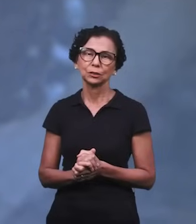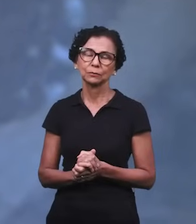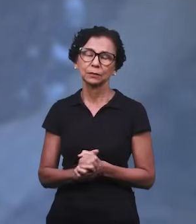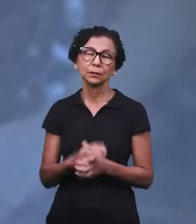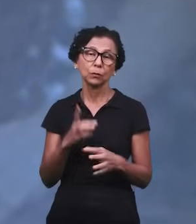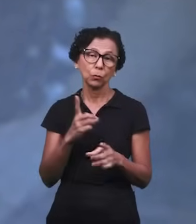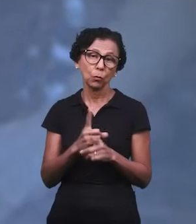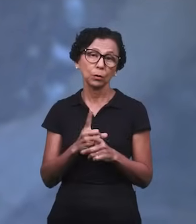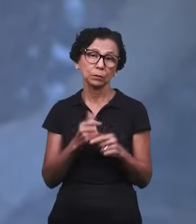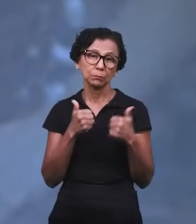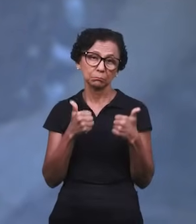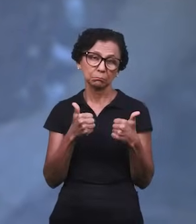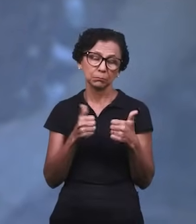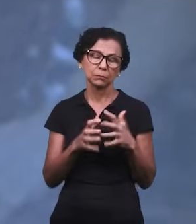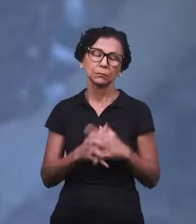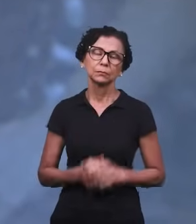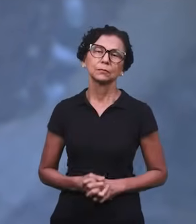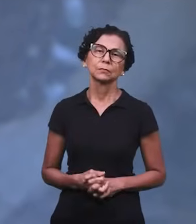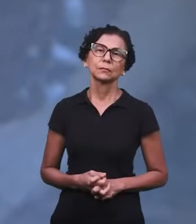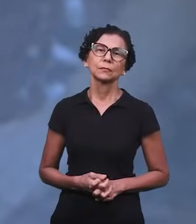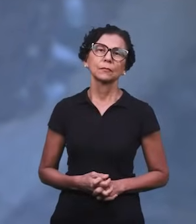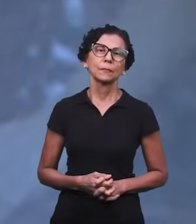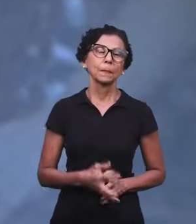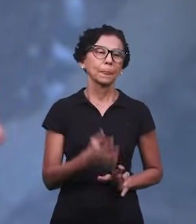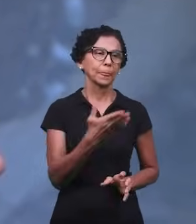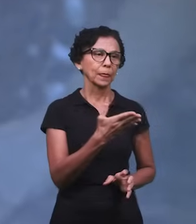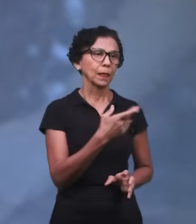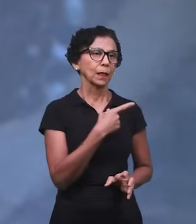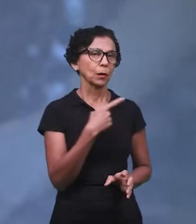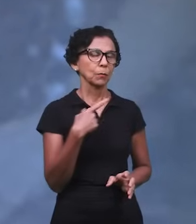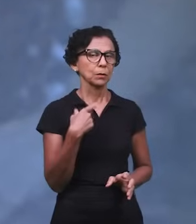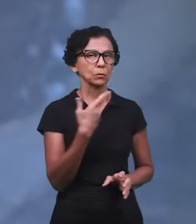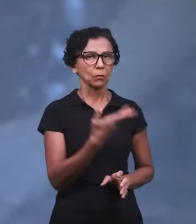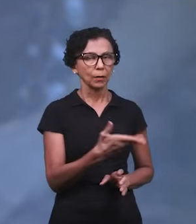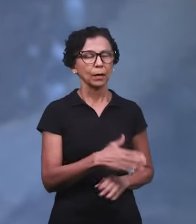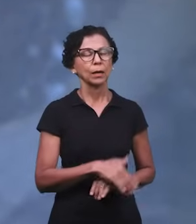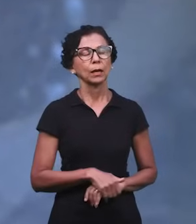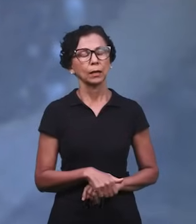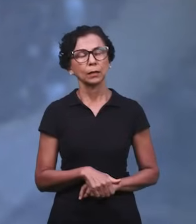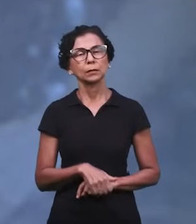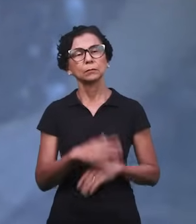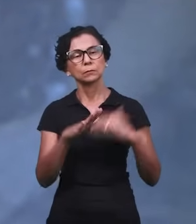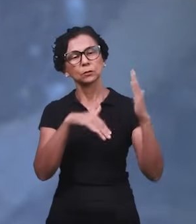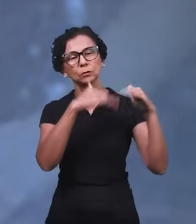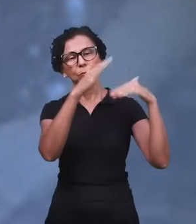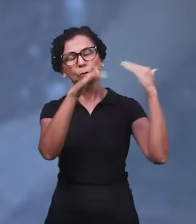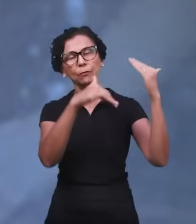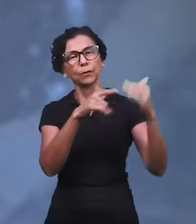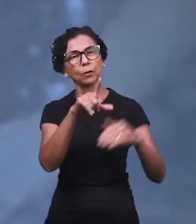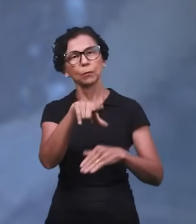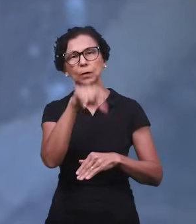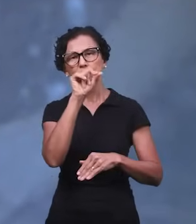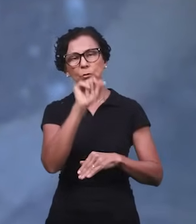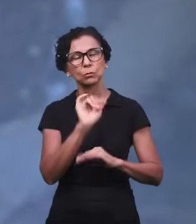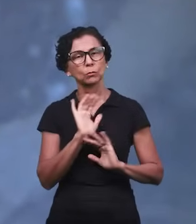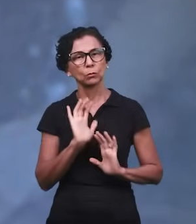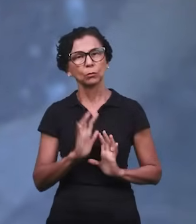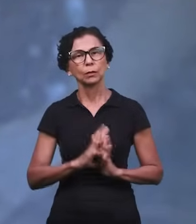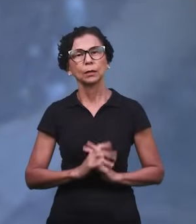caminho positivo. O pastor Adriano, por exemplo, construiu uma carreira acadêmica, né? Foi uma decisão dentro